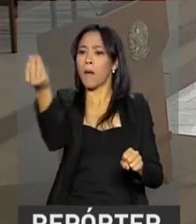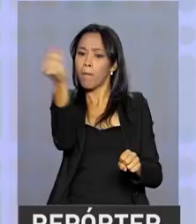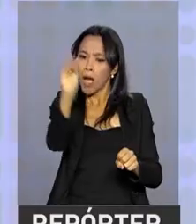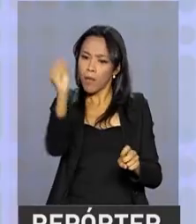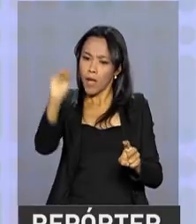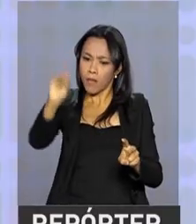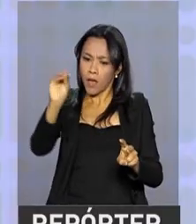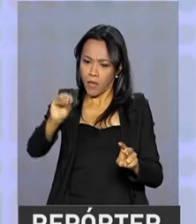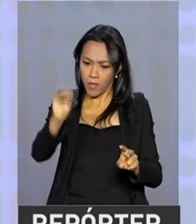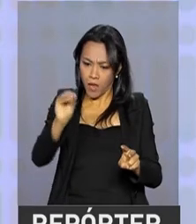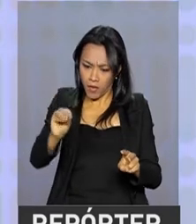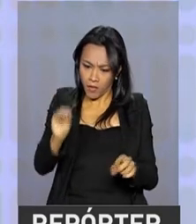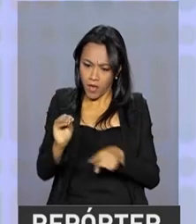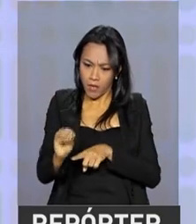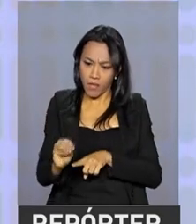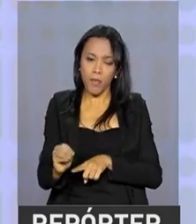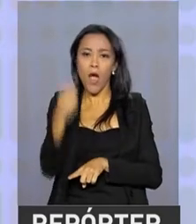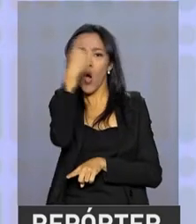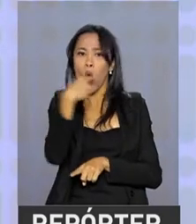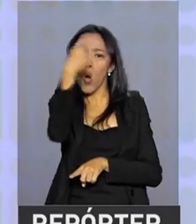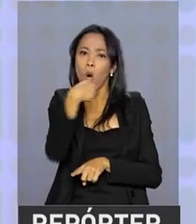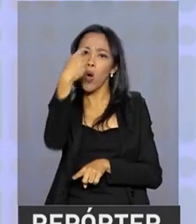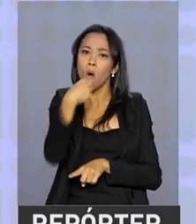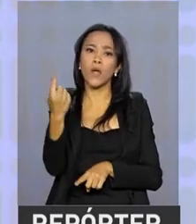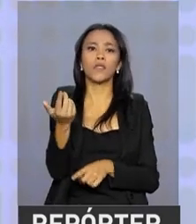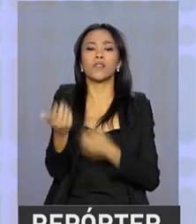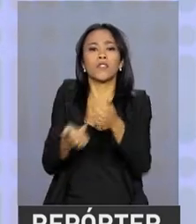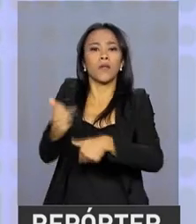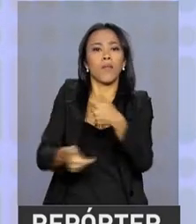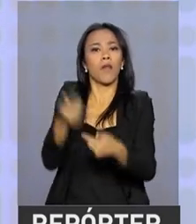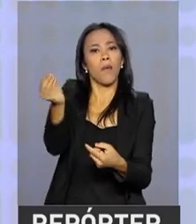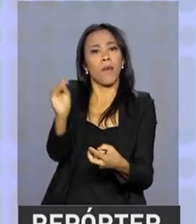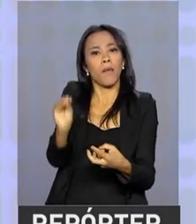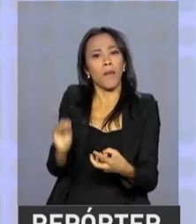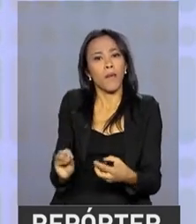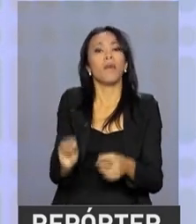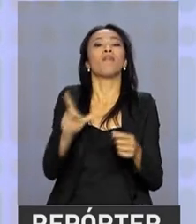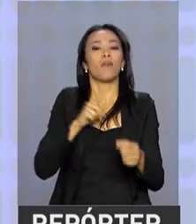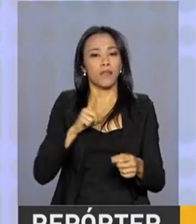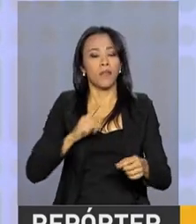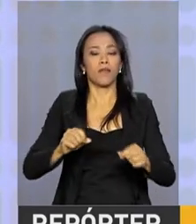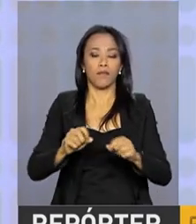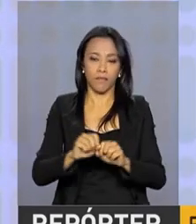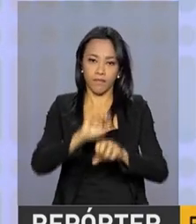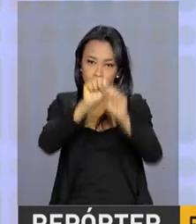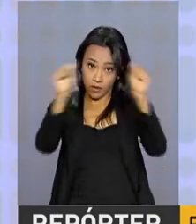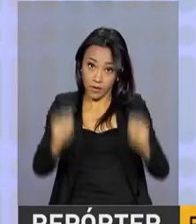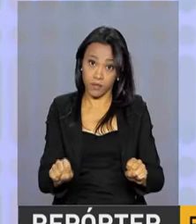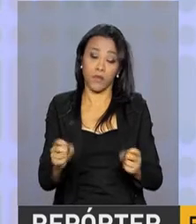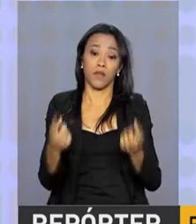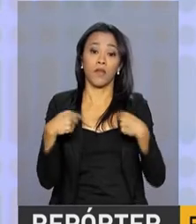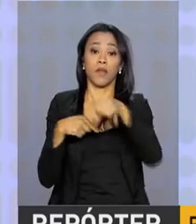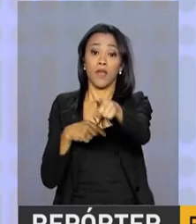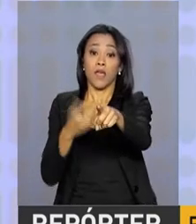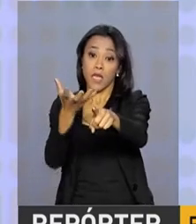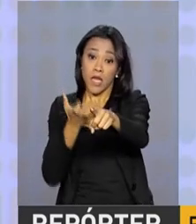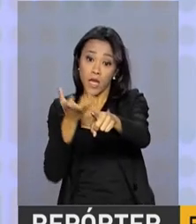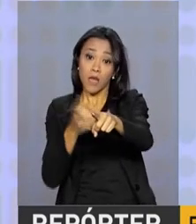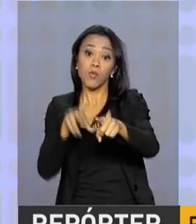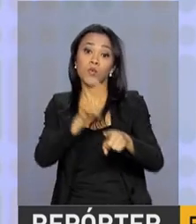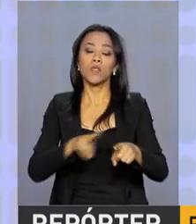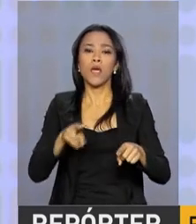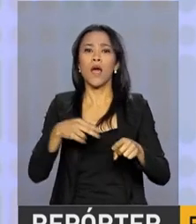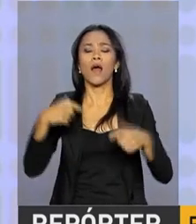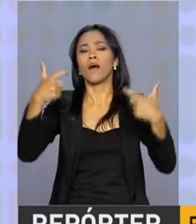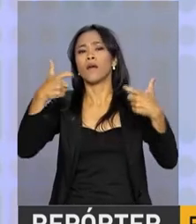pessoas que registraram as horas de atividades dos cidadãos queremos estimular a utilização de espaços públicos